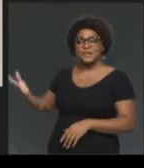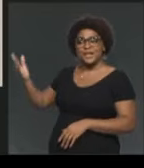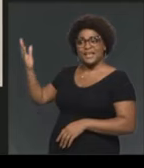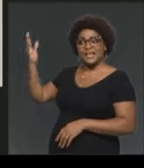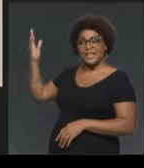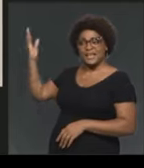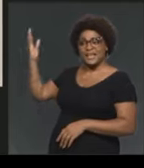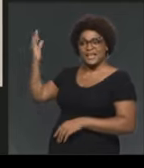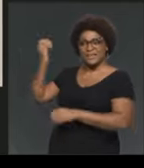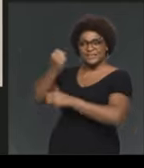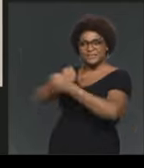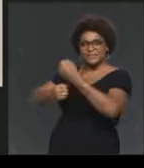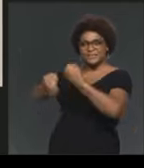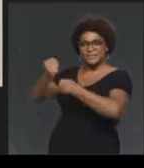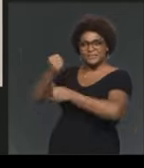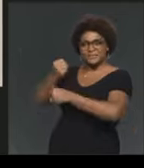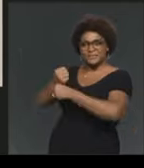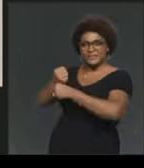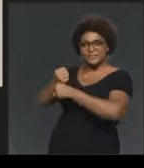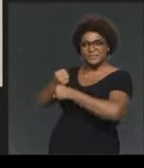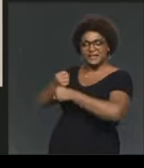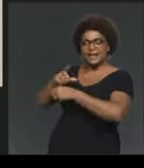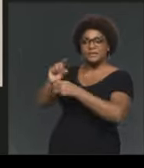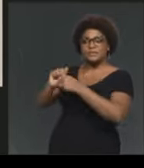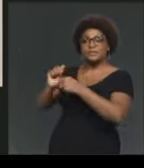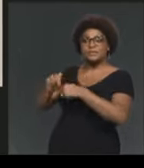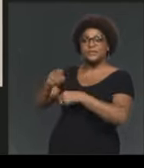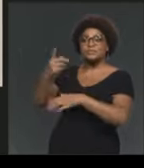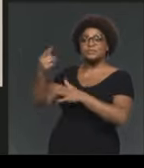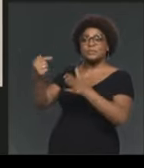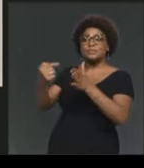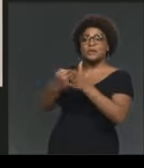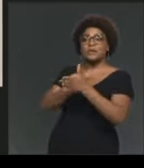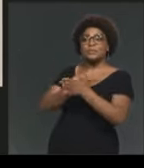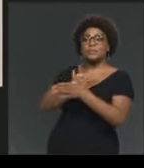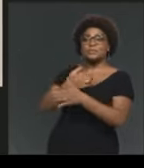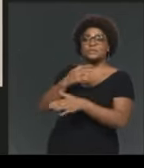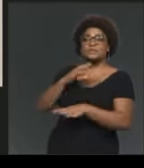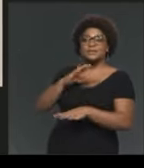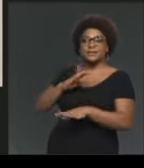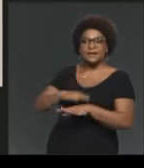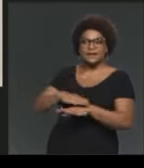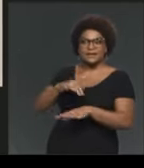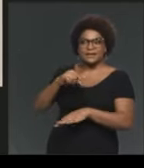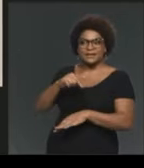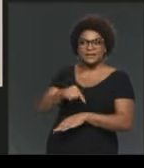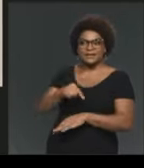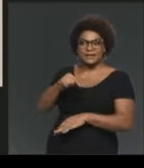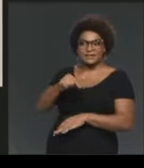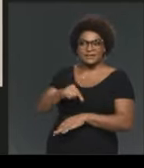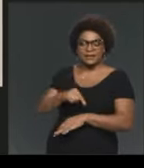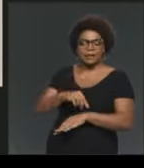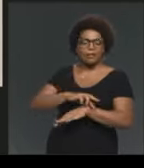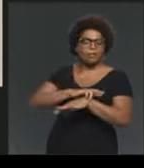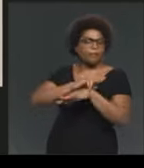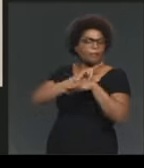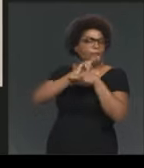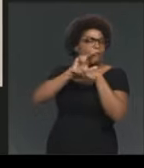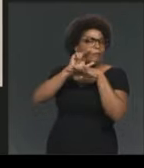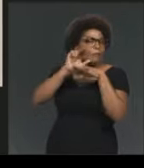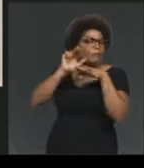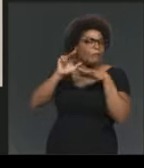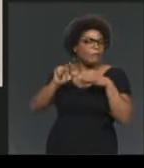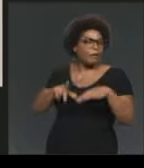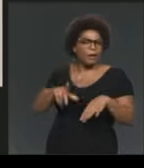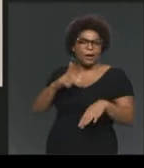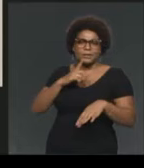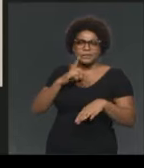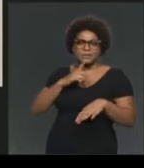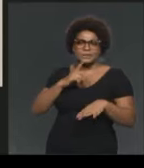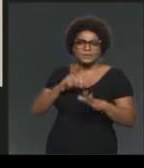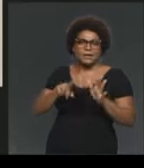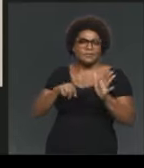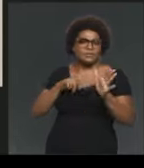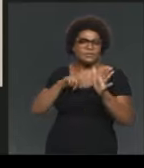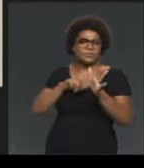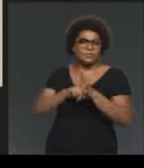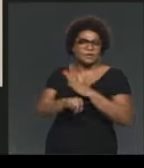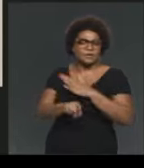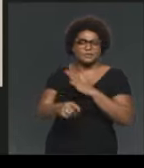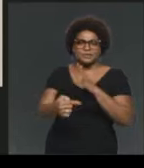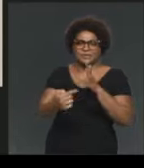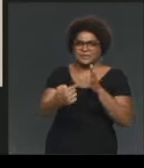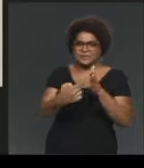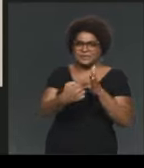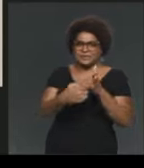Estadual Professor Gastão Vale, em Bocaiúva, fez uma pergunta aqui, uma das muitas, né, que apareceram no Tira Dúvidas, e até falou que gosta